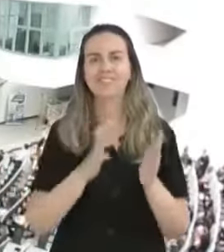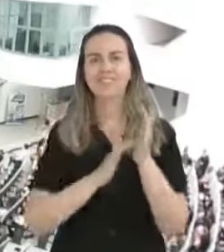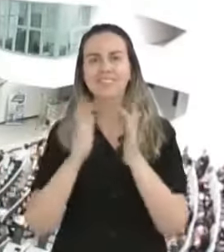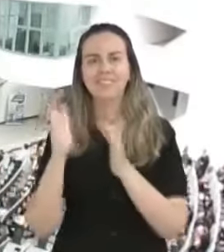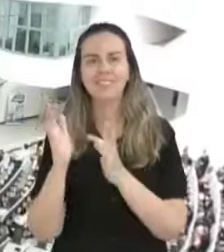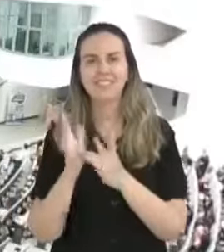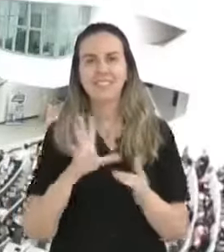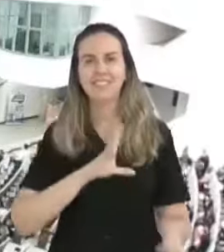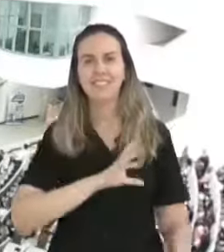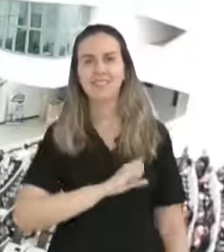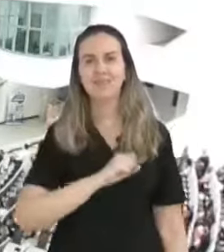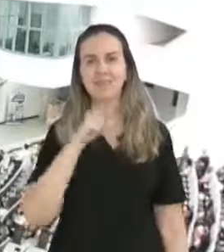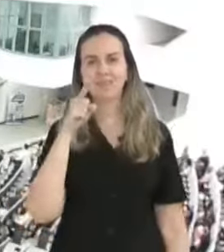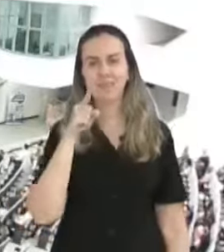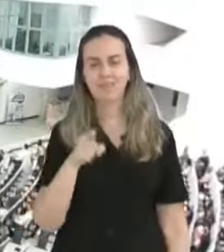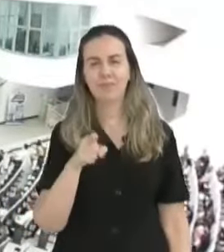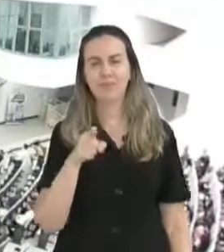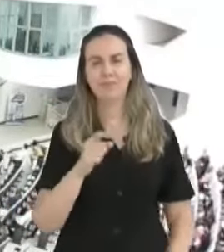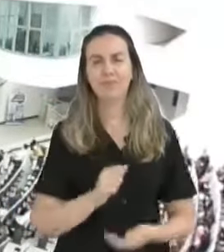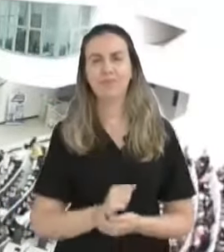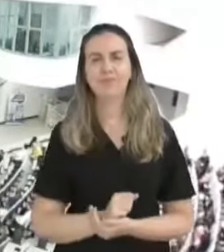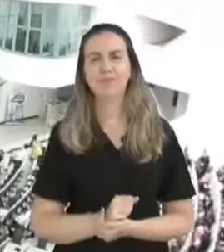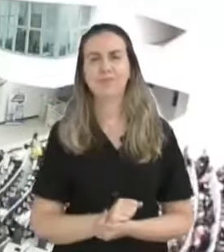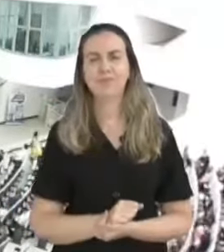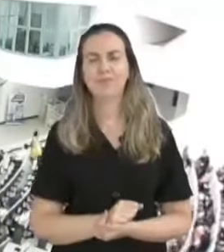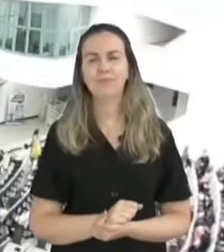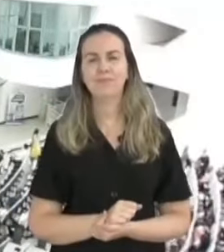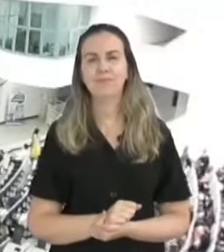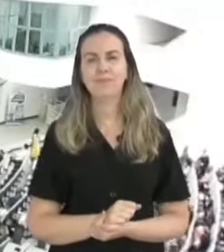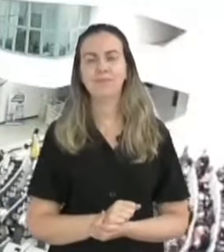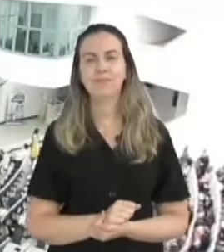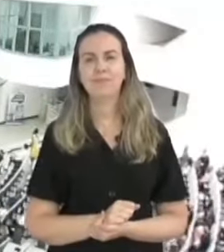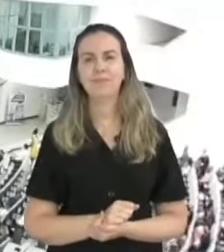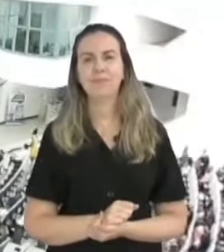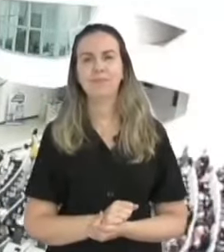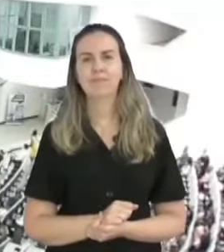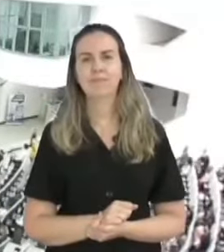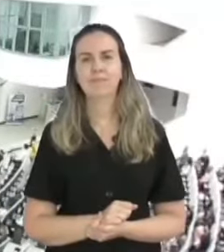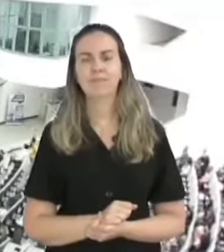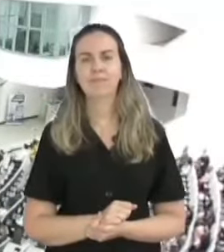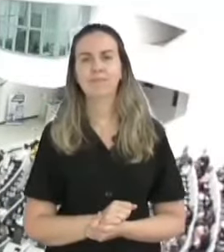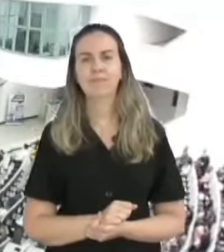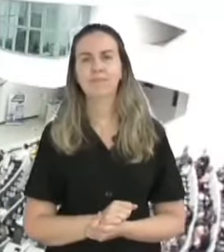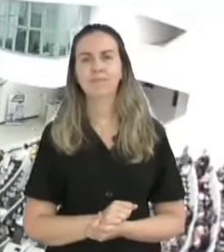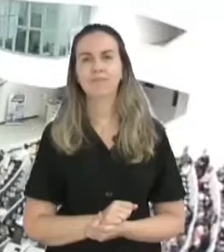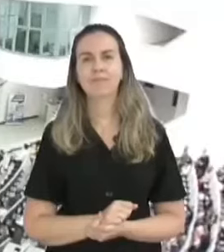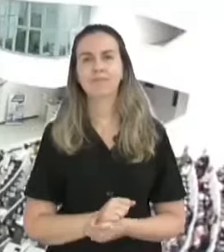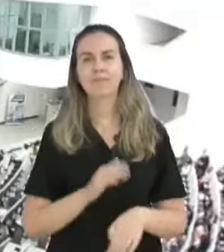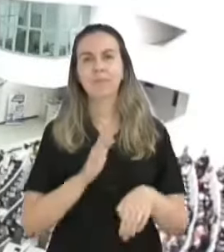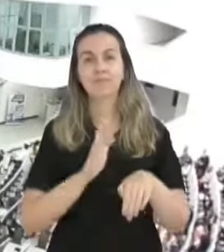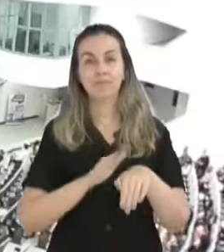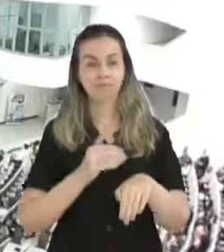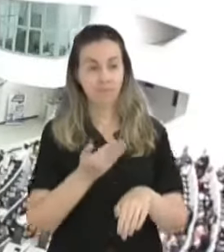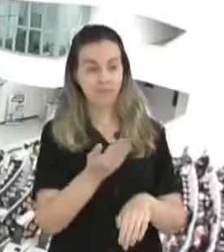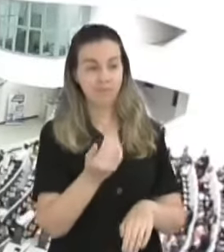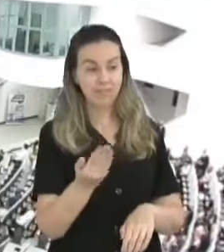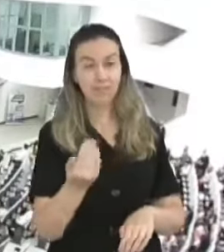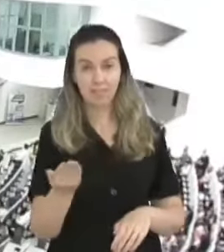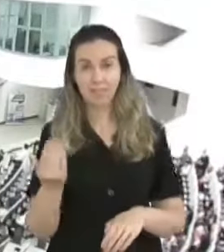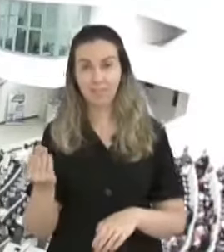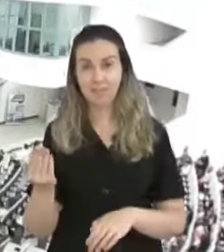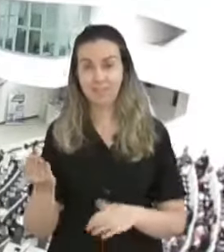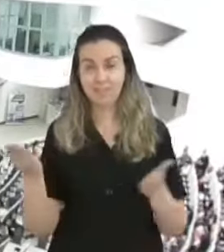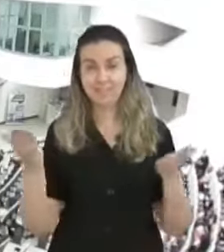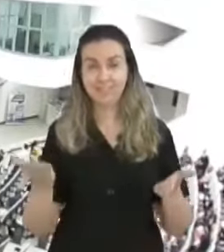ama. Onde está mais uma vida preciosa? Levante-se e venha. Eu estou te